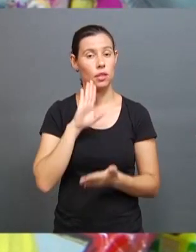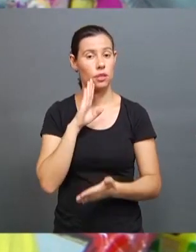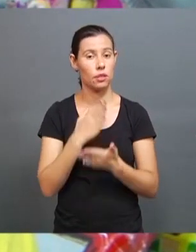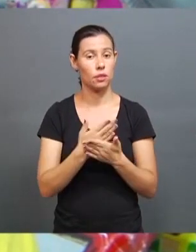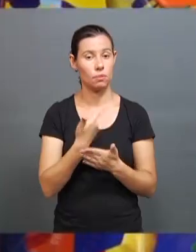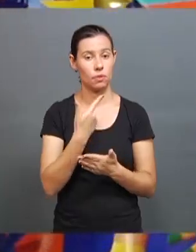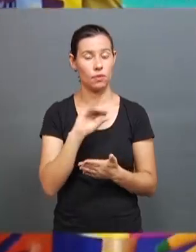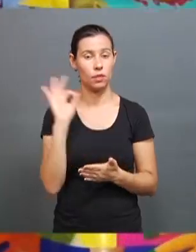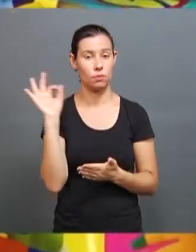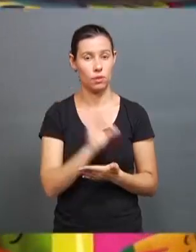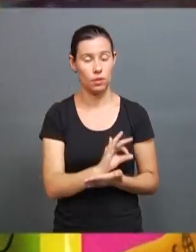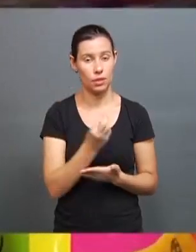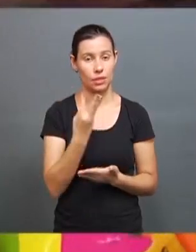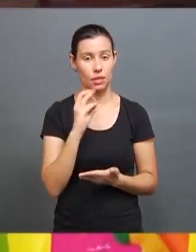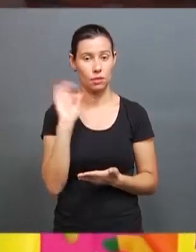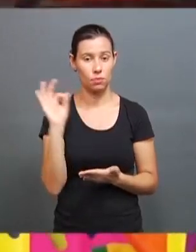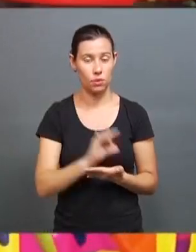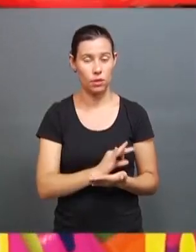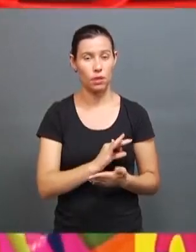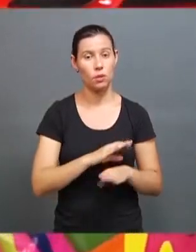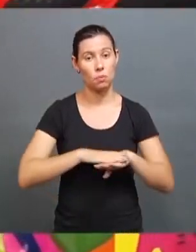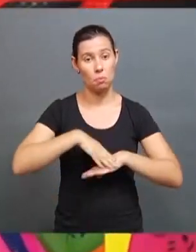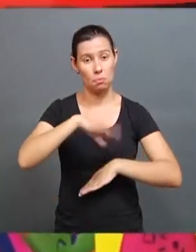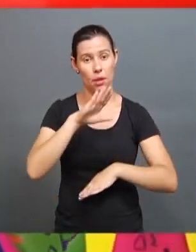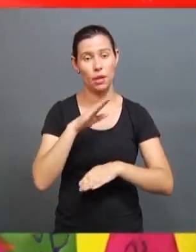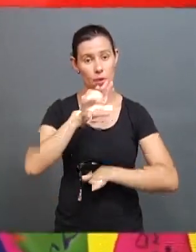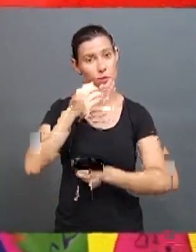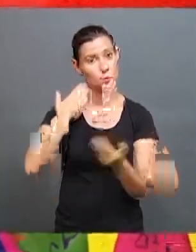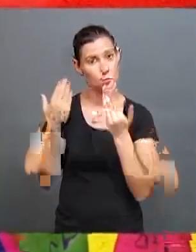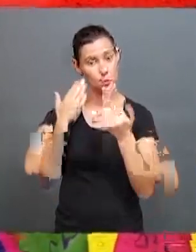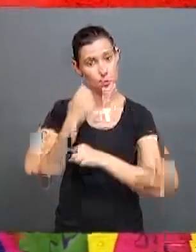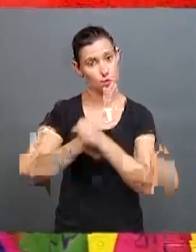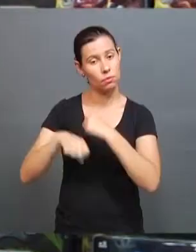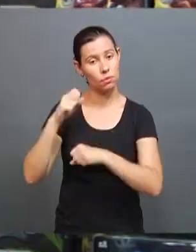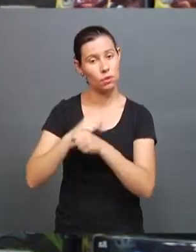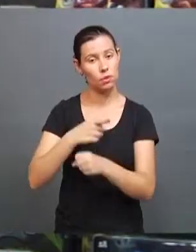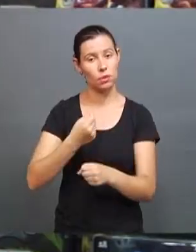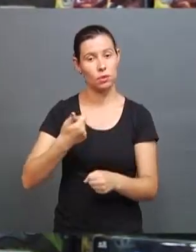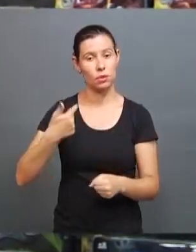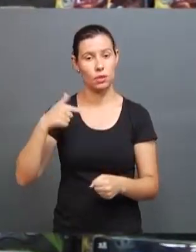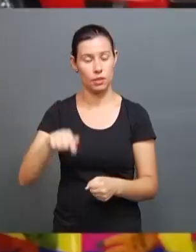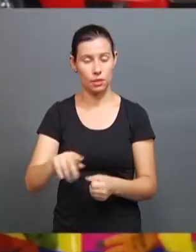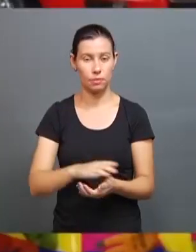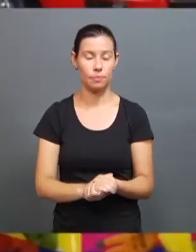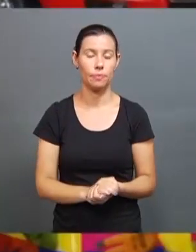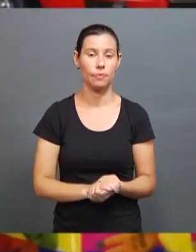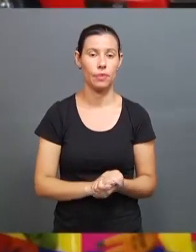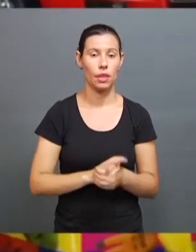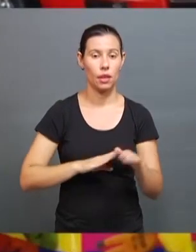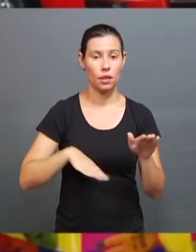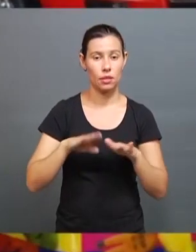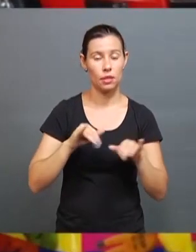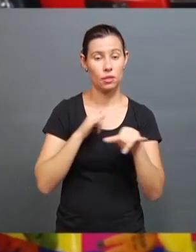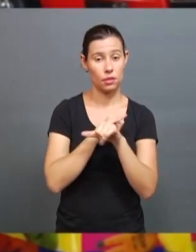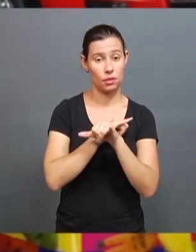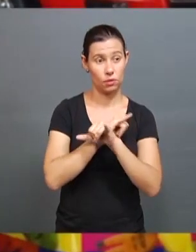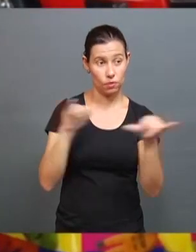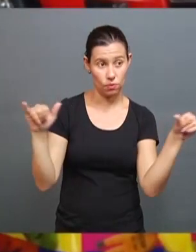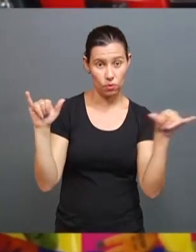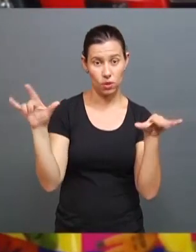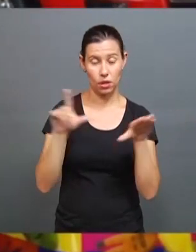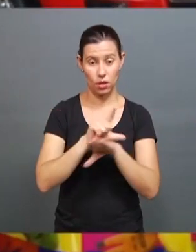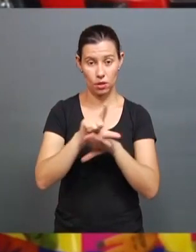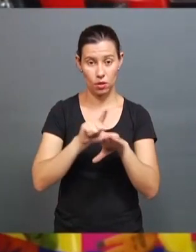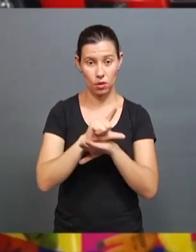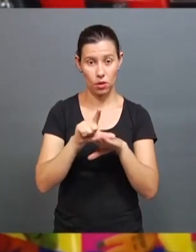que o ano passado. Enquanto as lojas divulgam os produtos, os clientes pensam no dinheiro. O pessoal está procurando muito brinquedos até